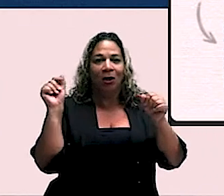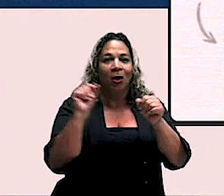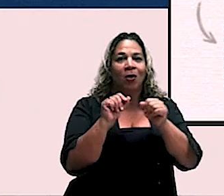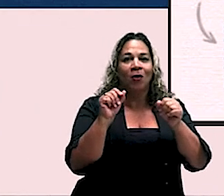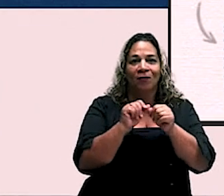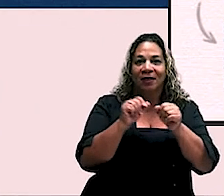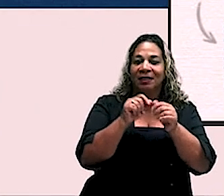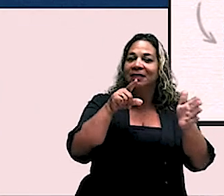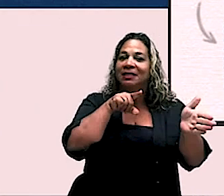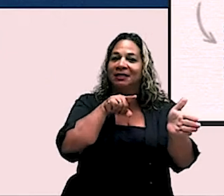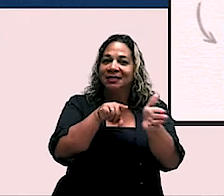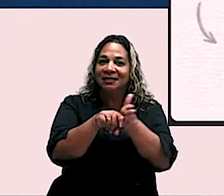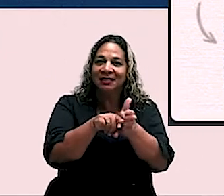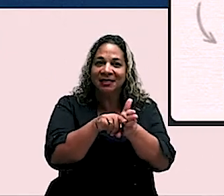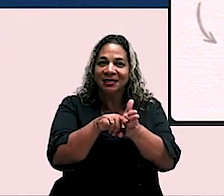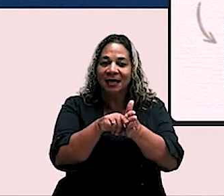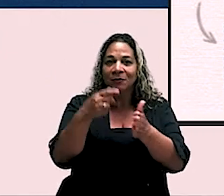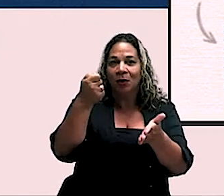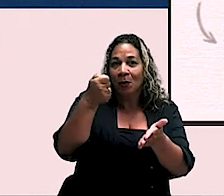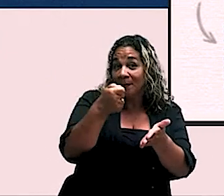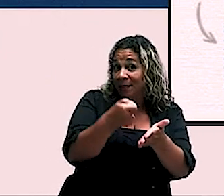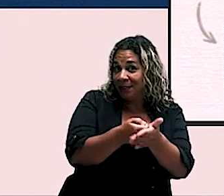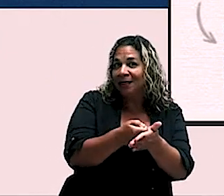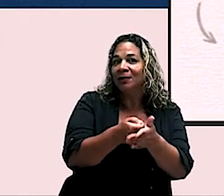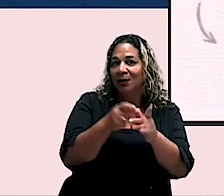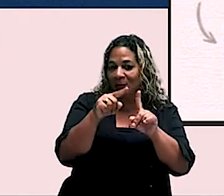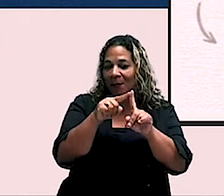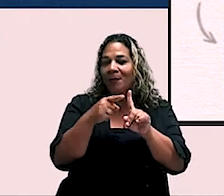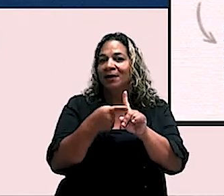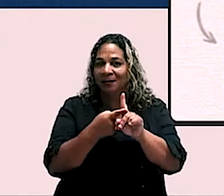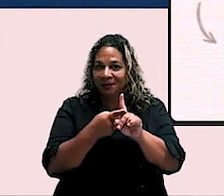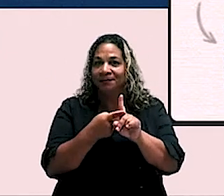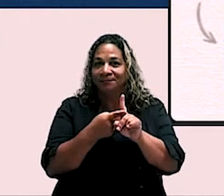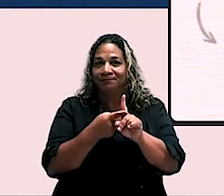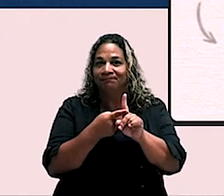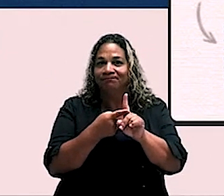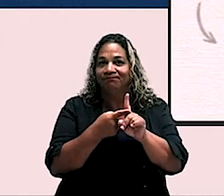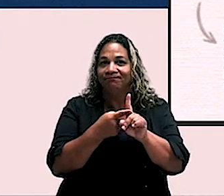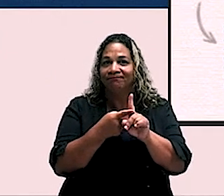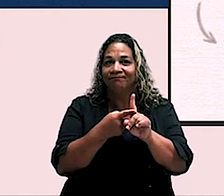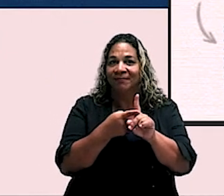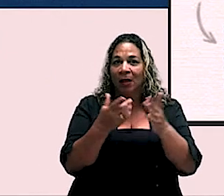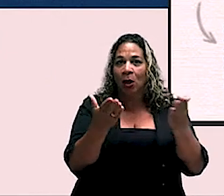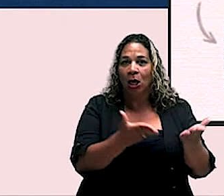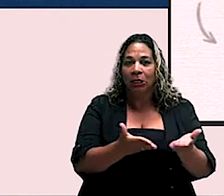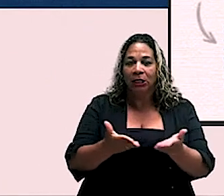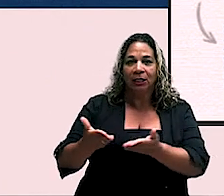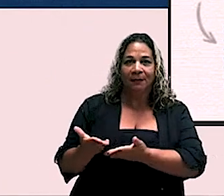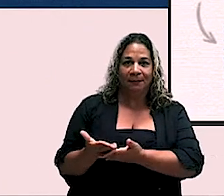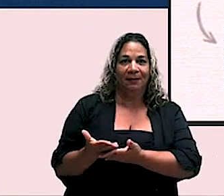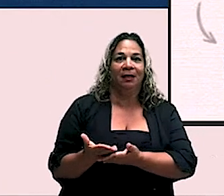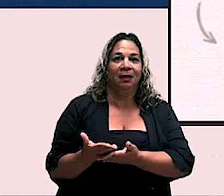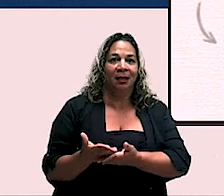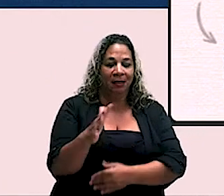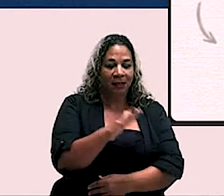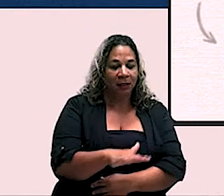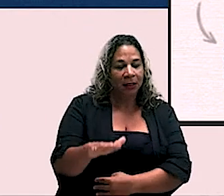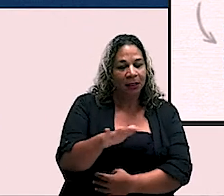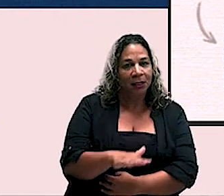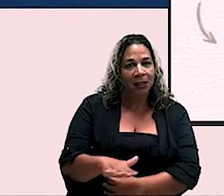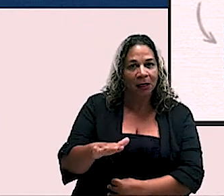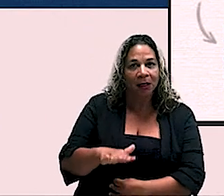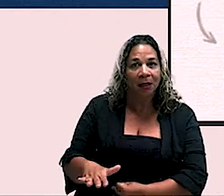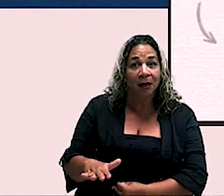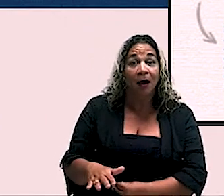mais exames desses obrigatórios, vamos dizer assim. Com relação ao atendimento das crianças, a ausência de consultas odontológicas em